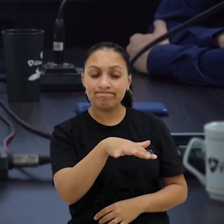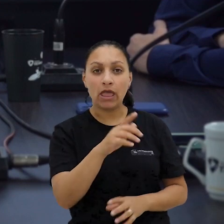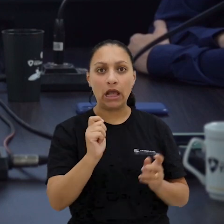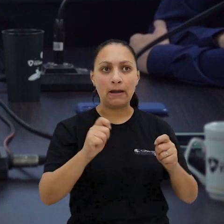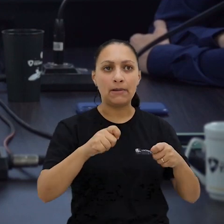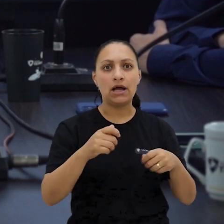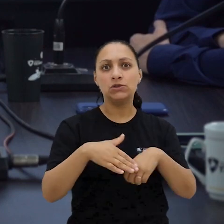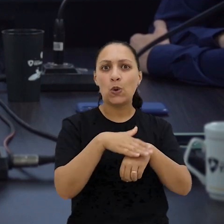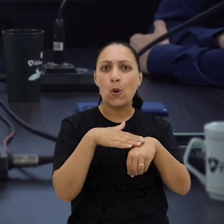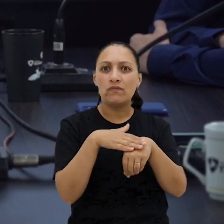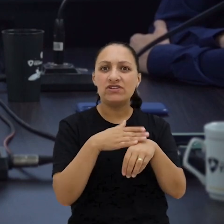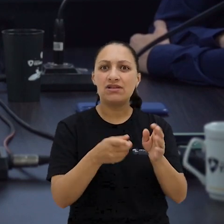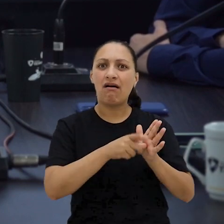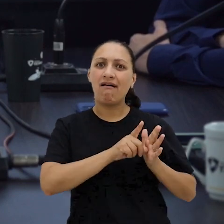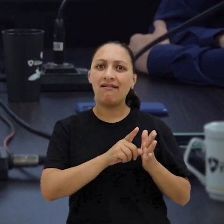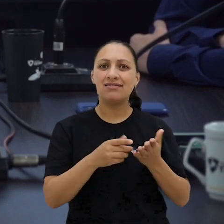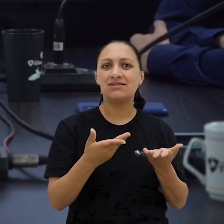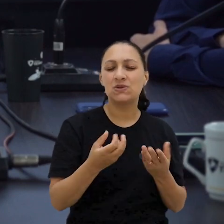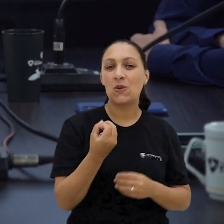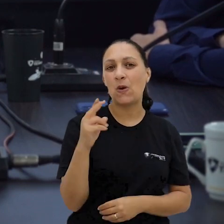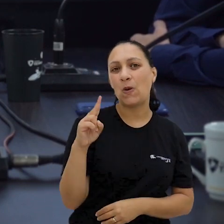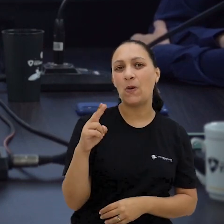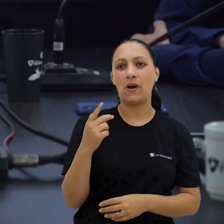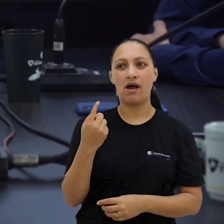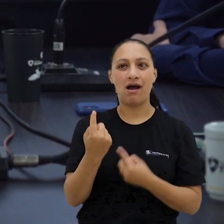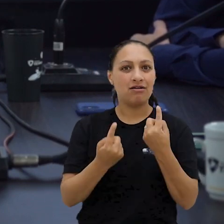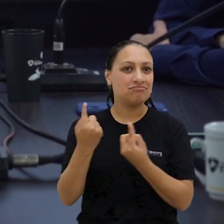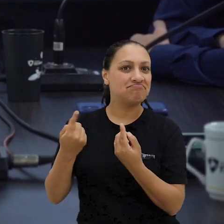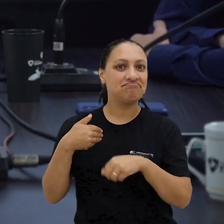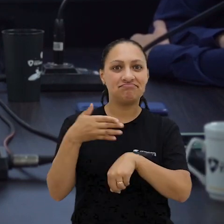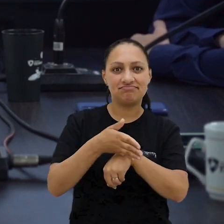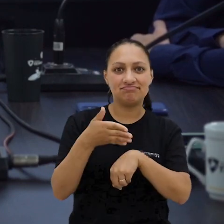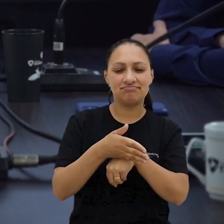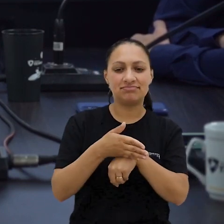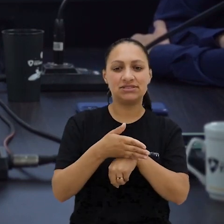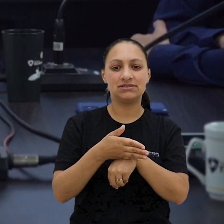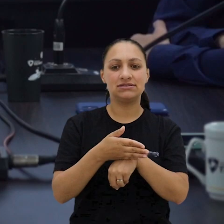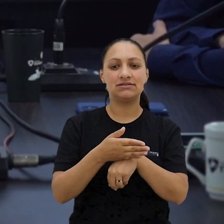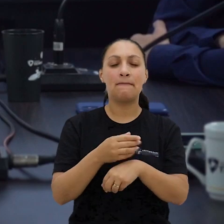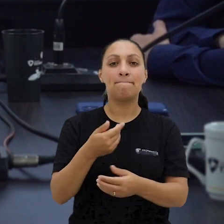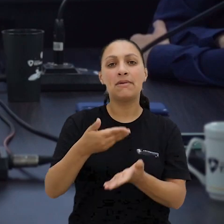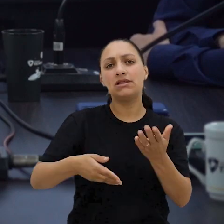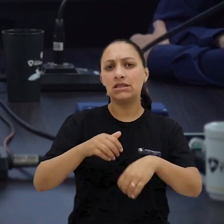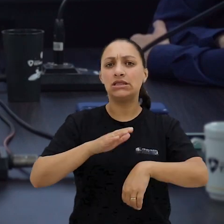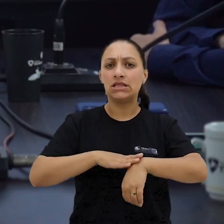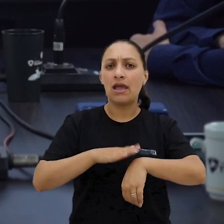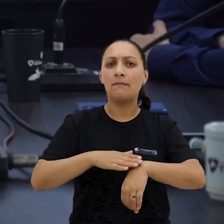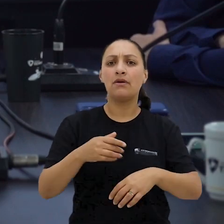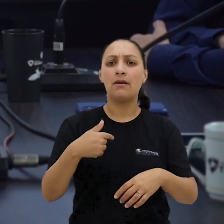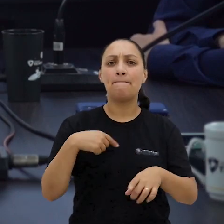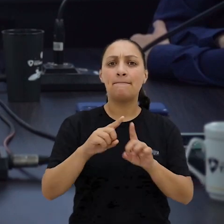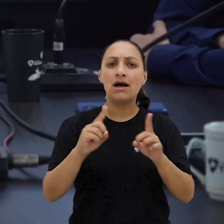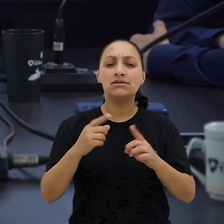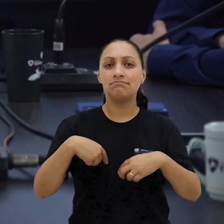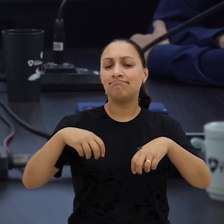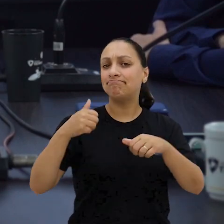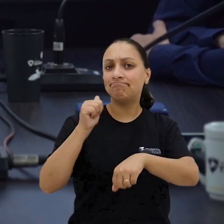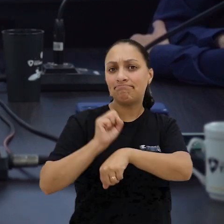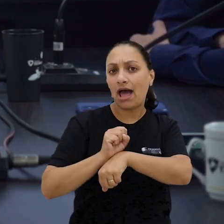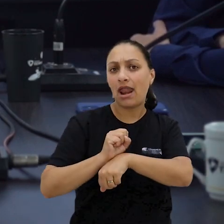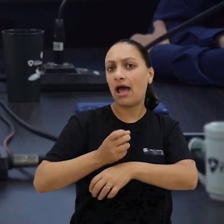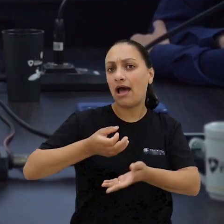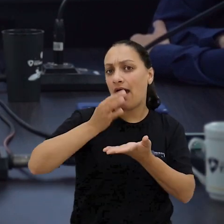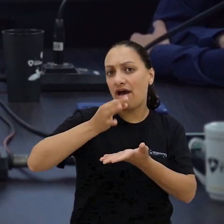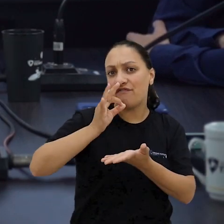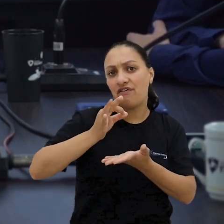pode conversar com essa pessoa, ou com alguém que vai te explicar, e tu vai ganhar até tempo com isso, e se pá, acaba de tomar um café,